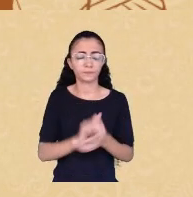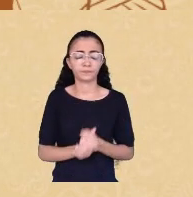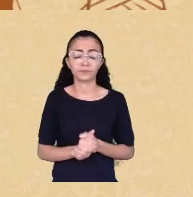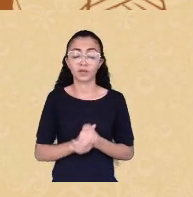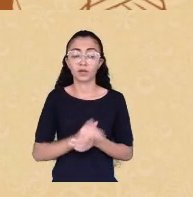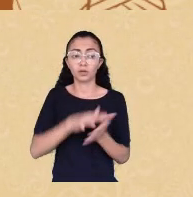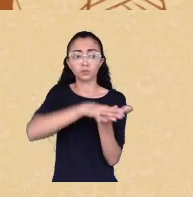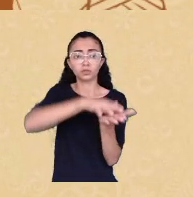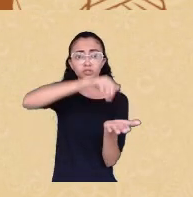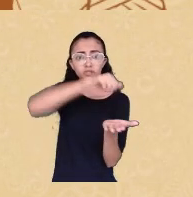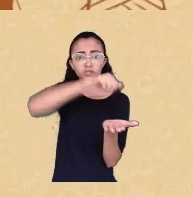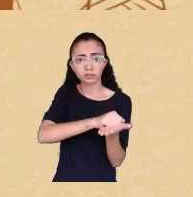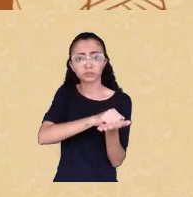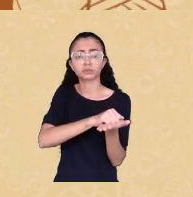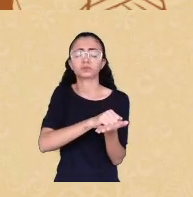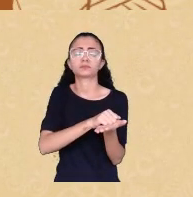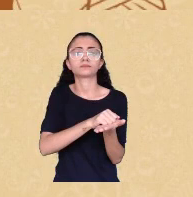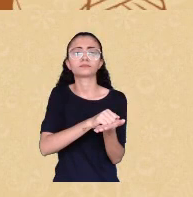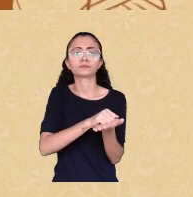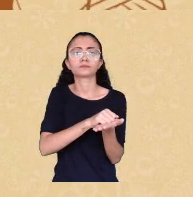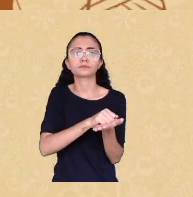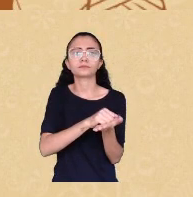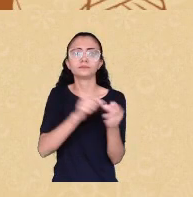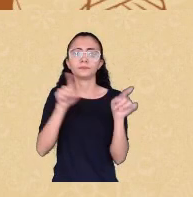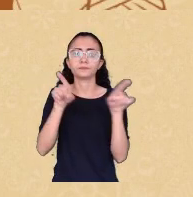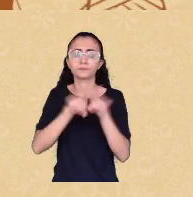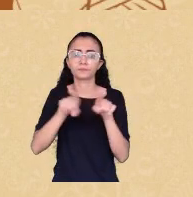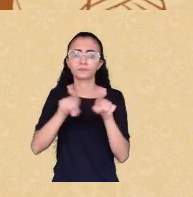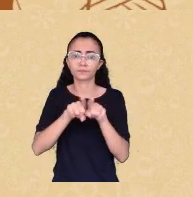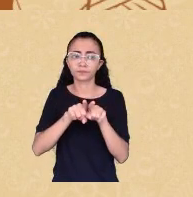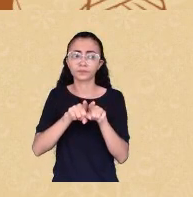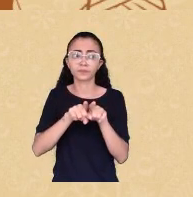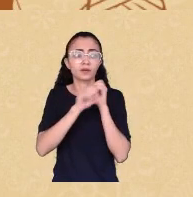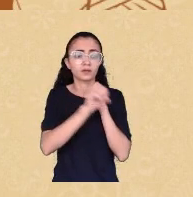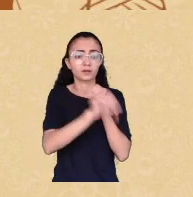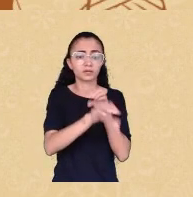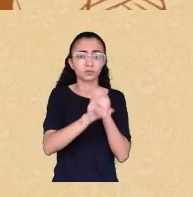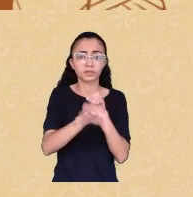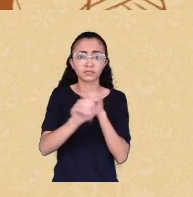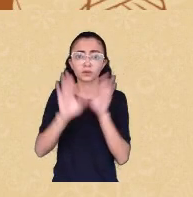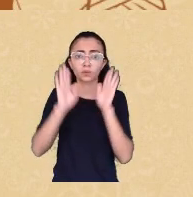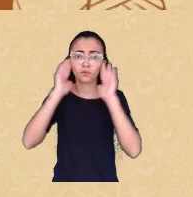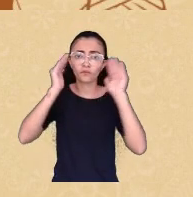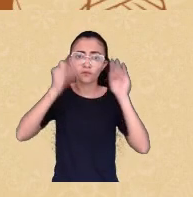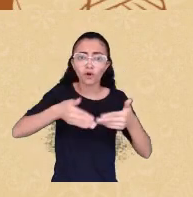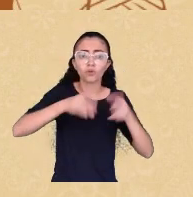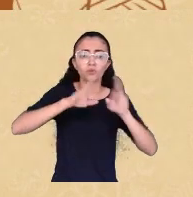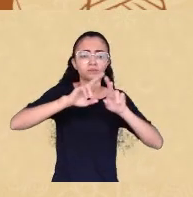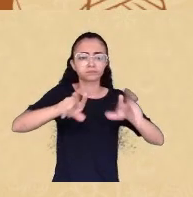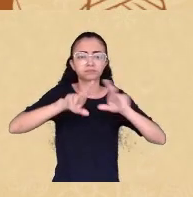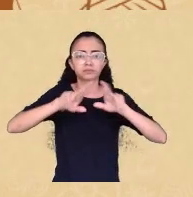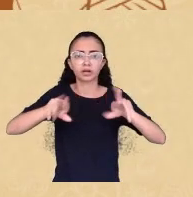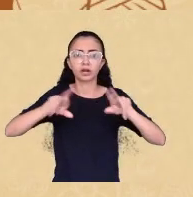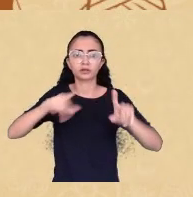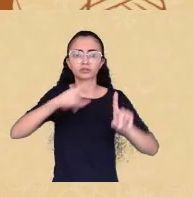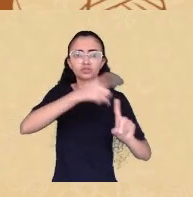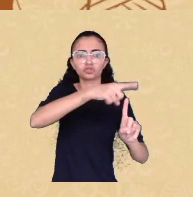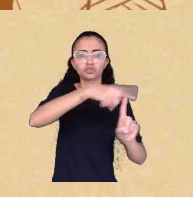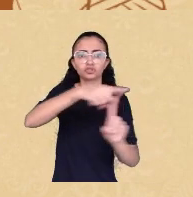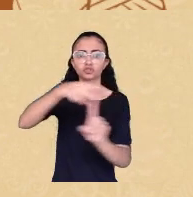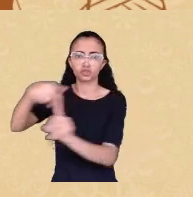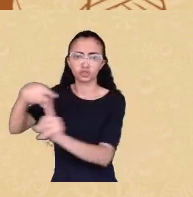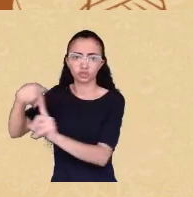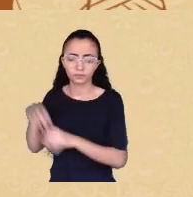muito próprio do Brasil, mas uma educação para a diversidade, né? E que é muito focada